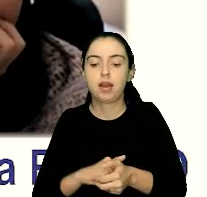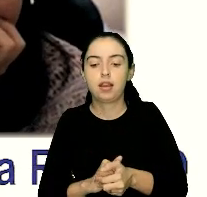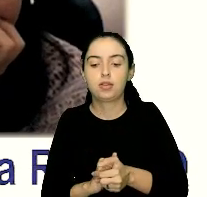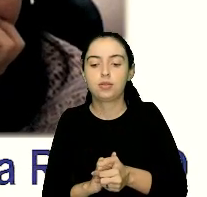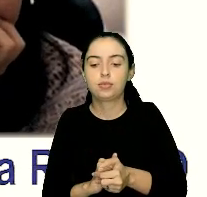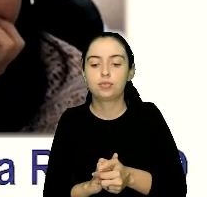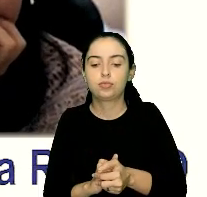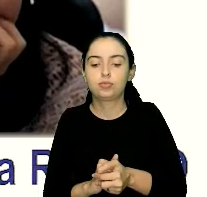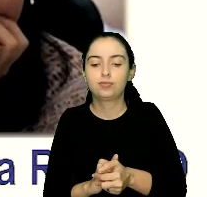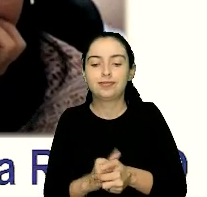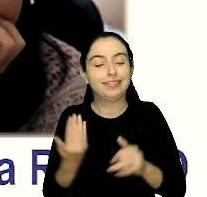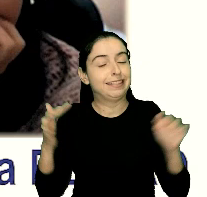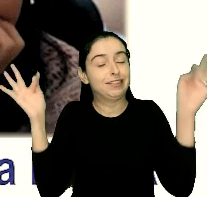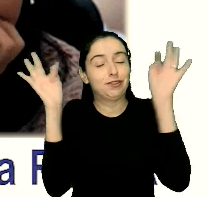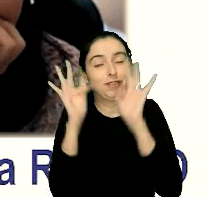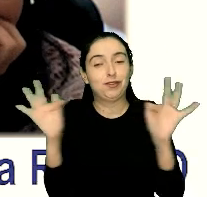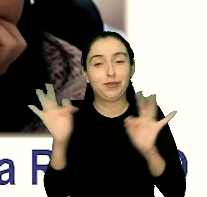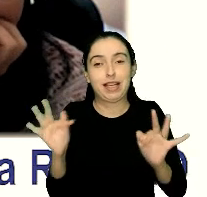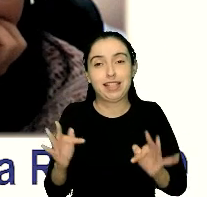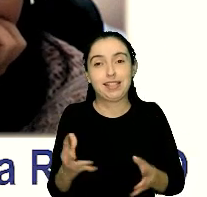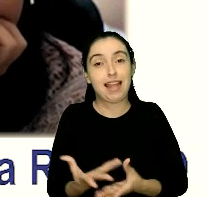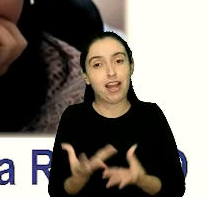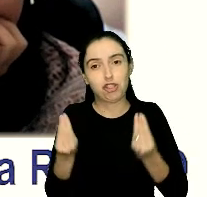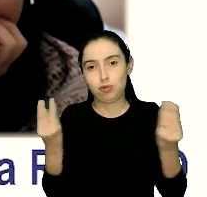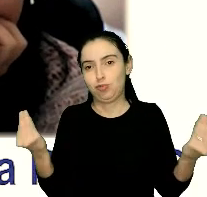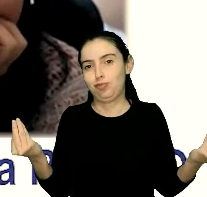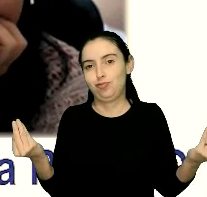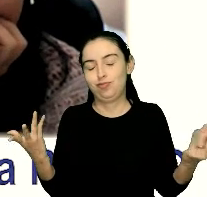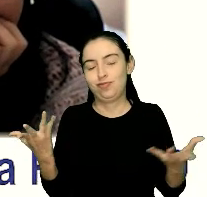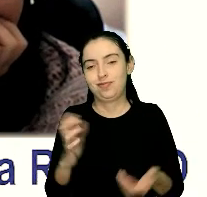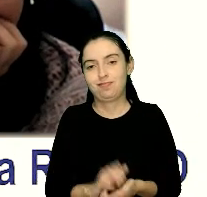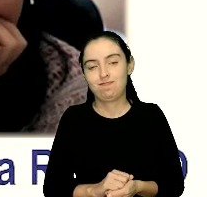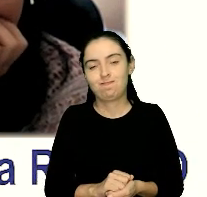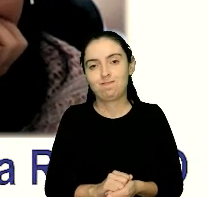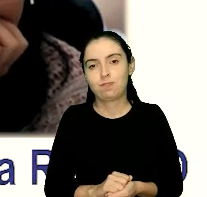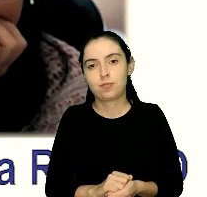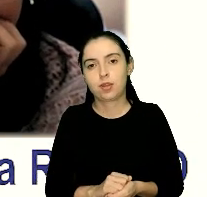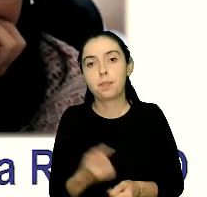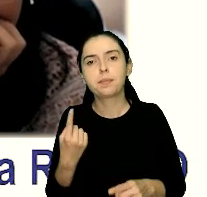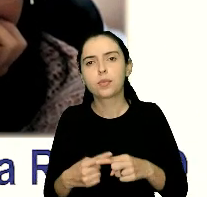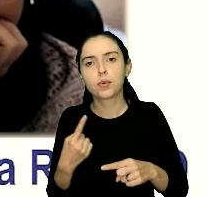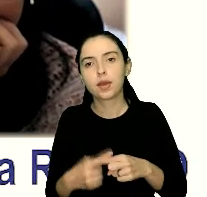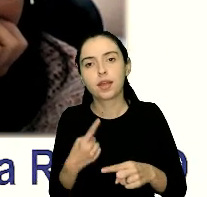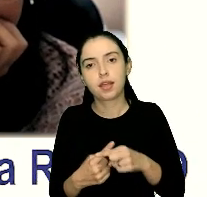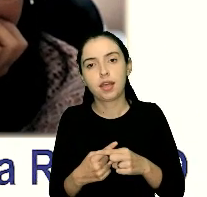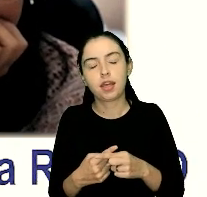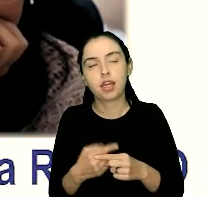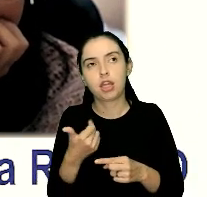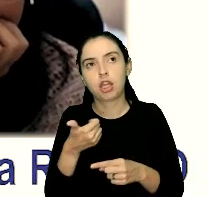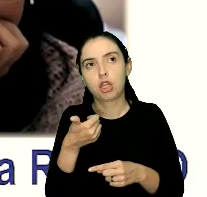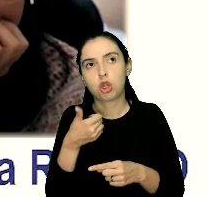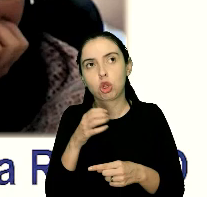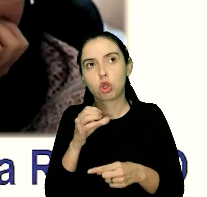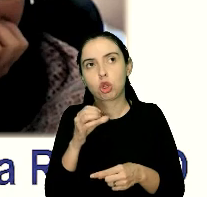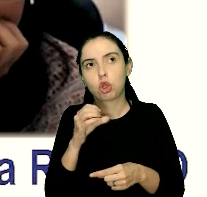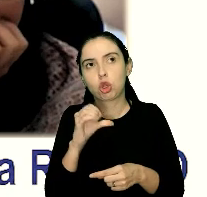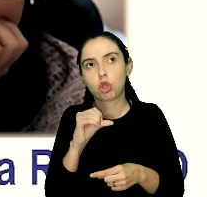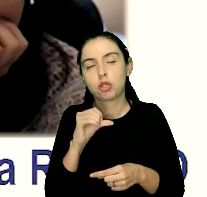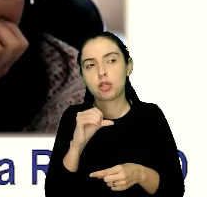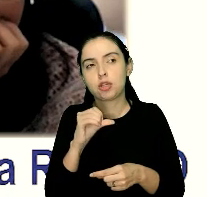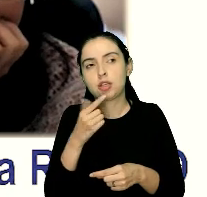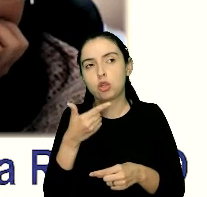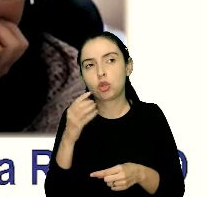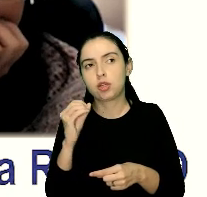muito grande, muito grande. E por quê? Em 2019, a então diretora do foro,